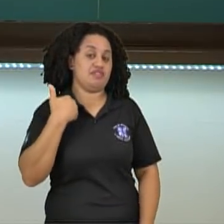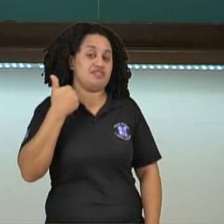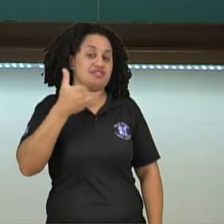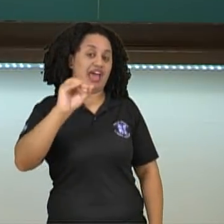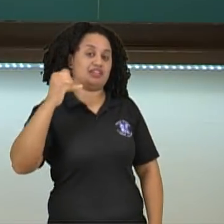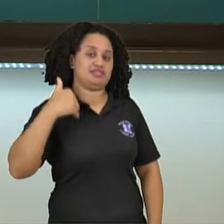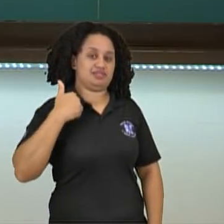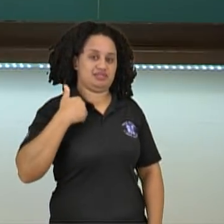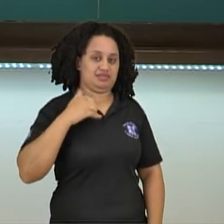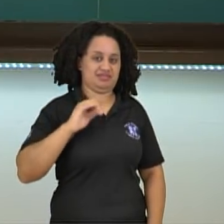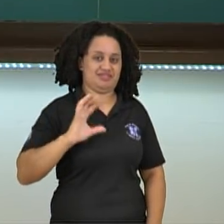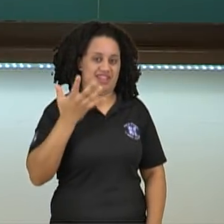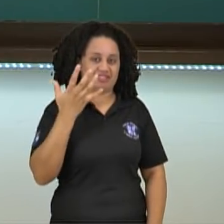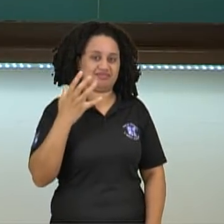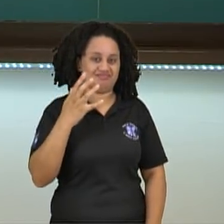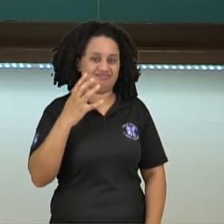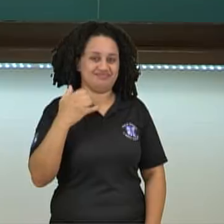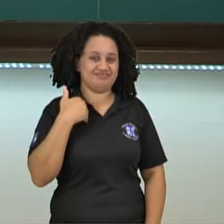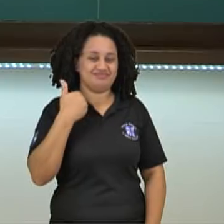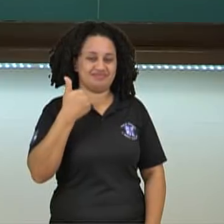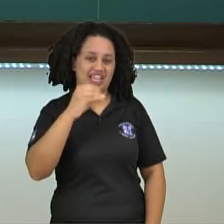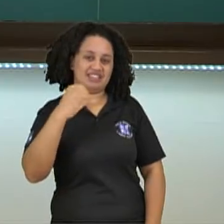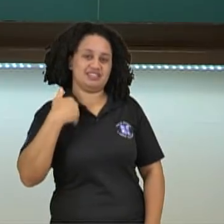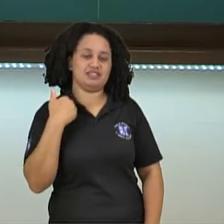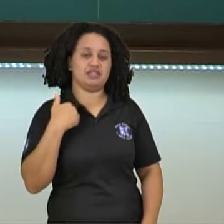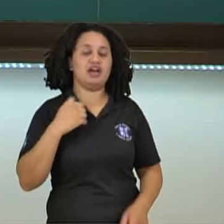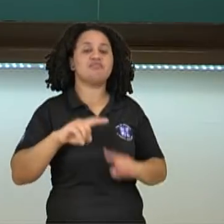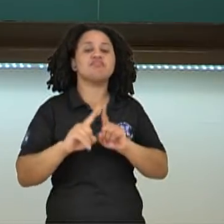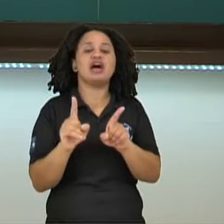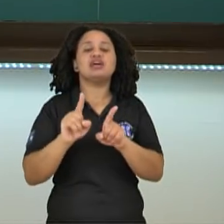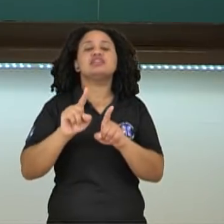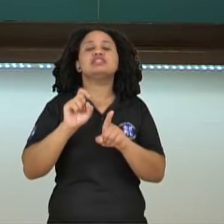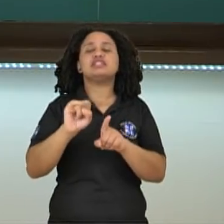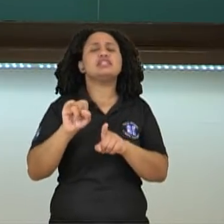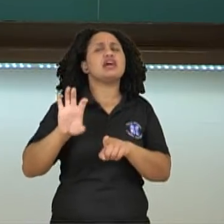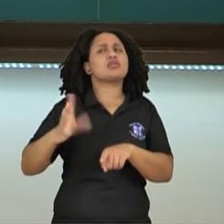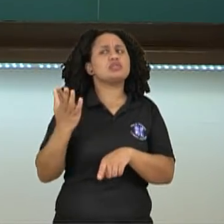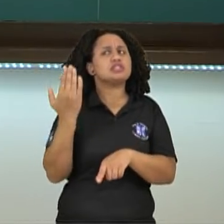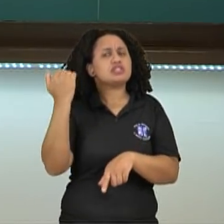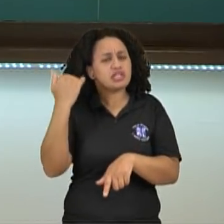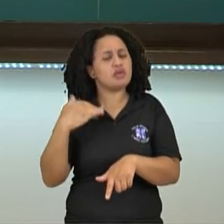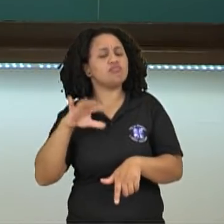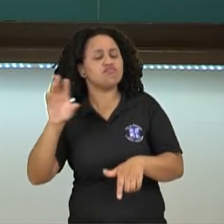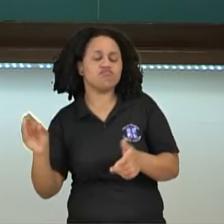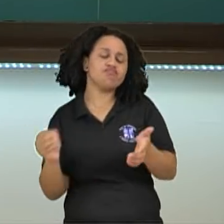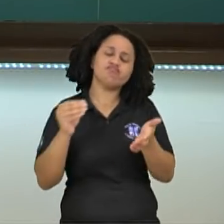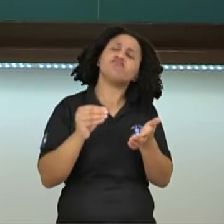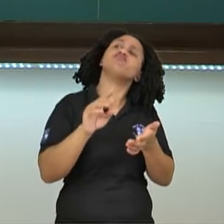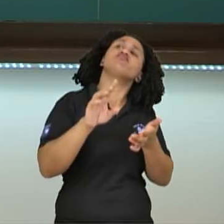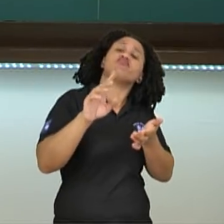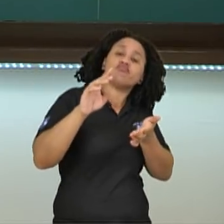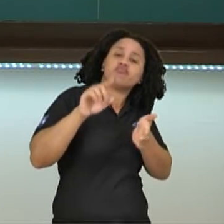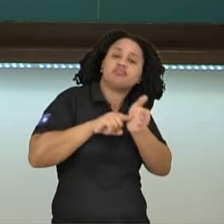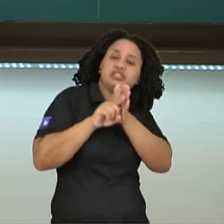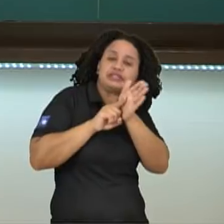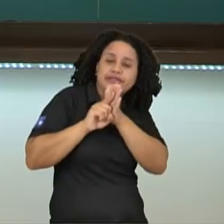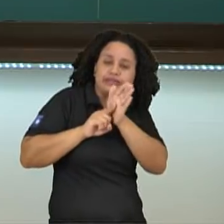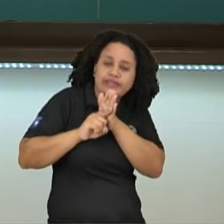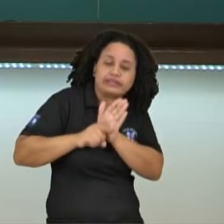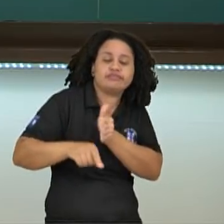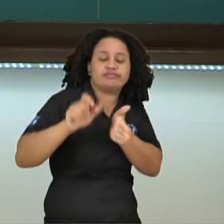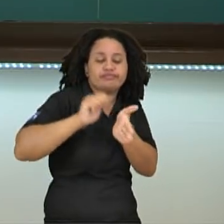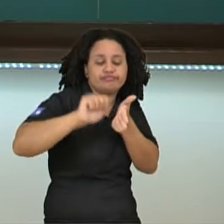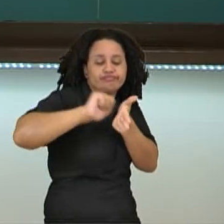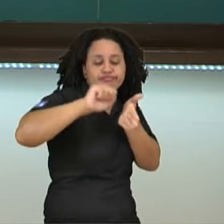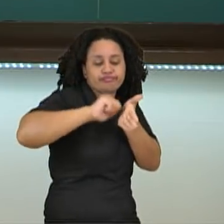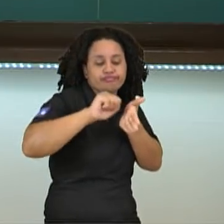evento, o fato, né, quando ele é relatado, escrito, passado para um livro, passado para uma pesquisa, passa a